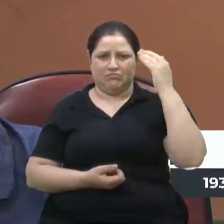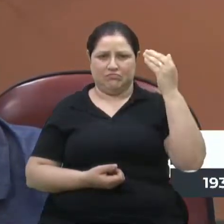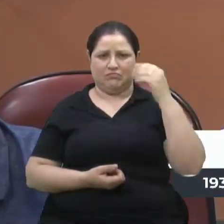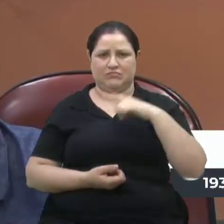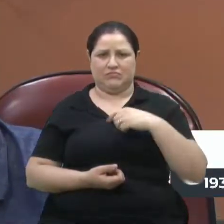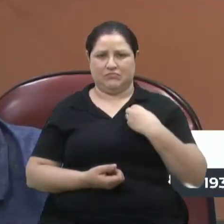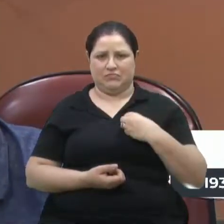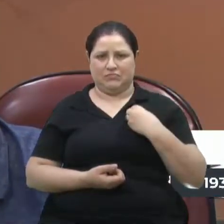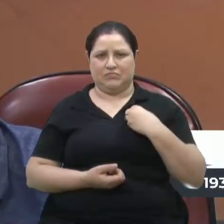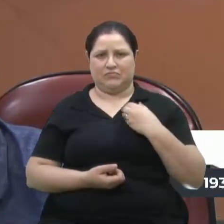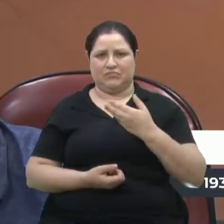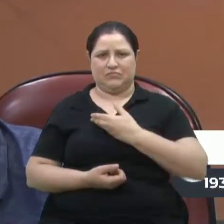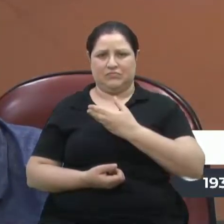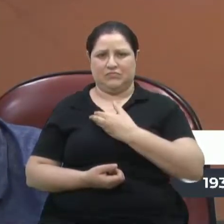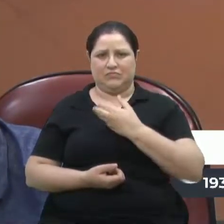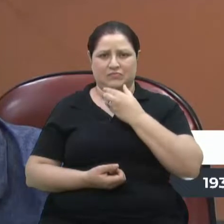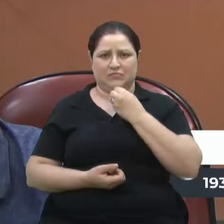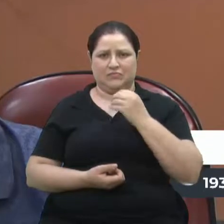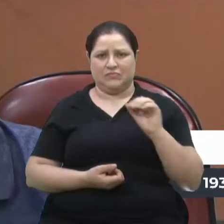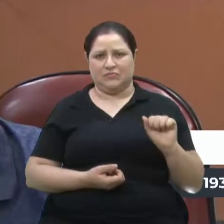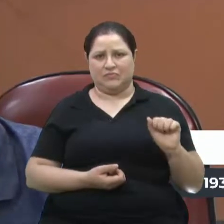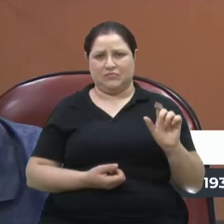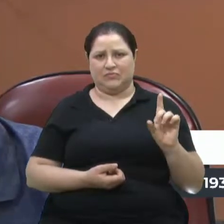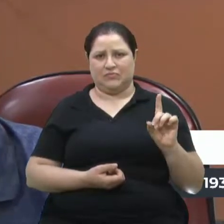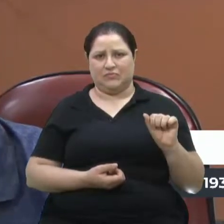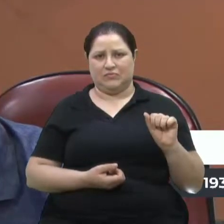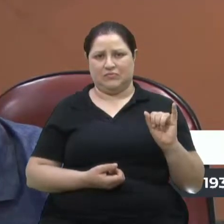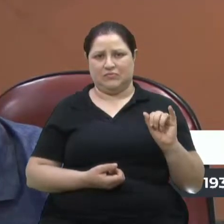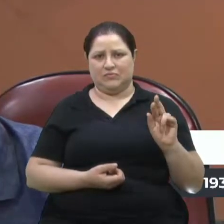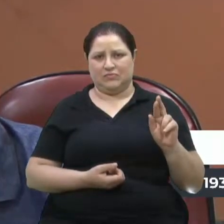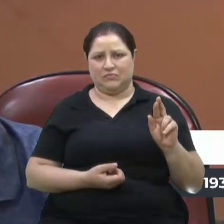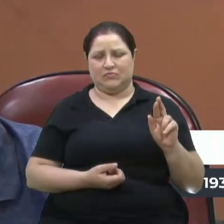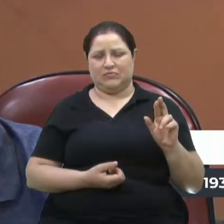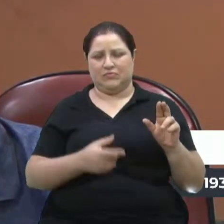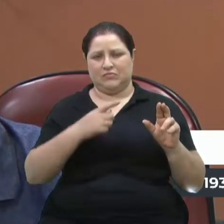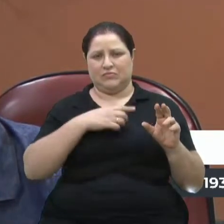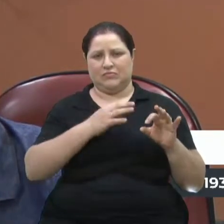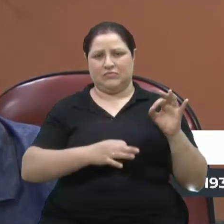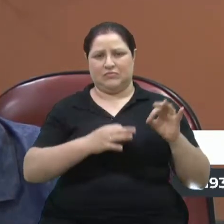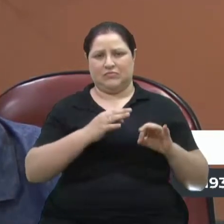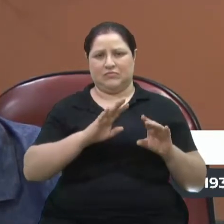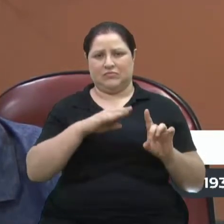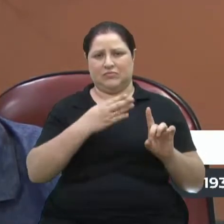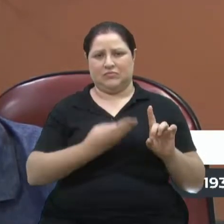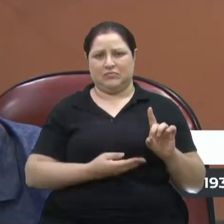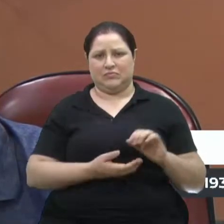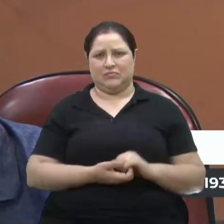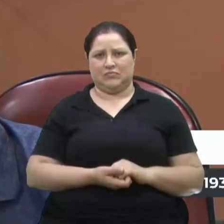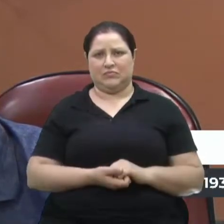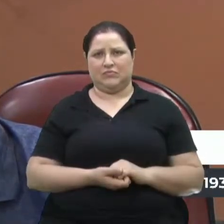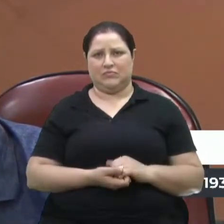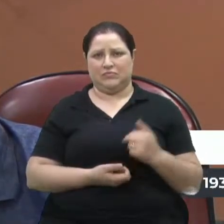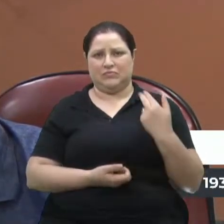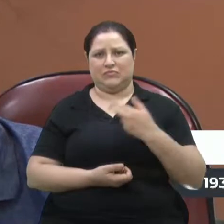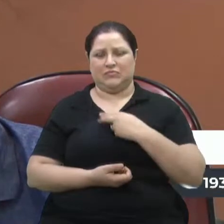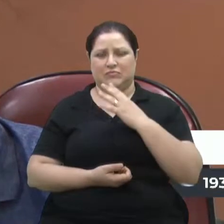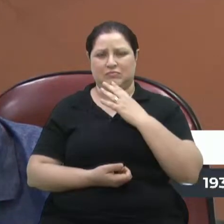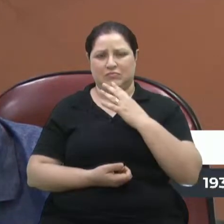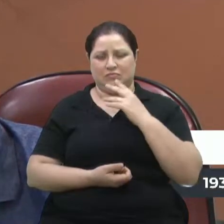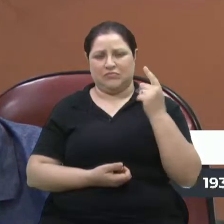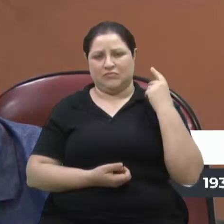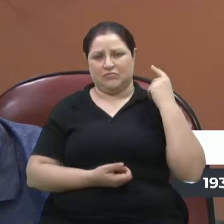meu amigo pessoal, Adair. Uma justiça, uma homenagem, né, Adair? A gente que se conhece há